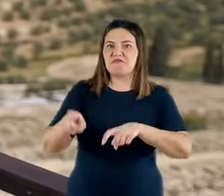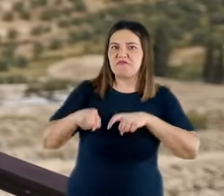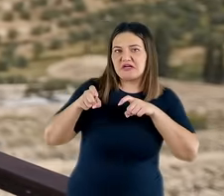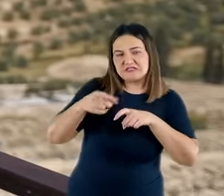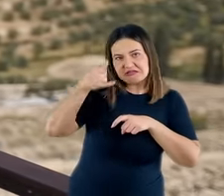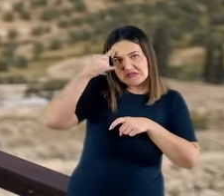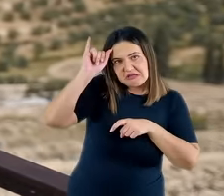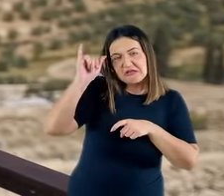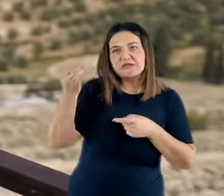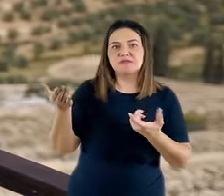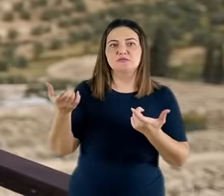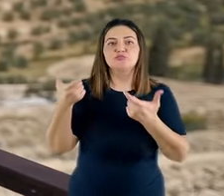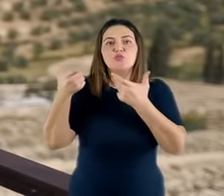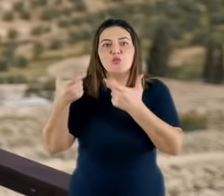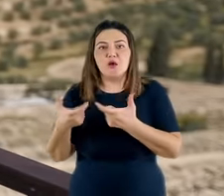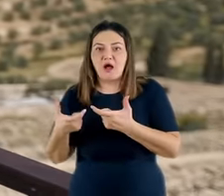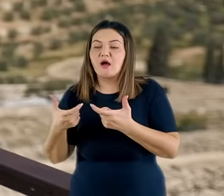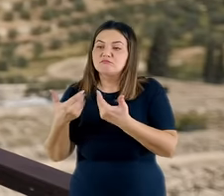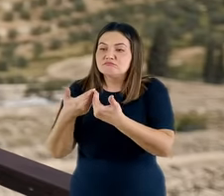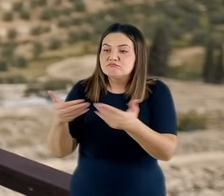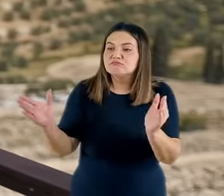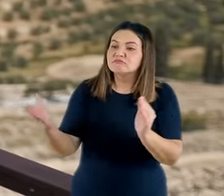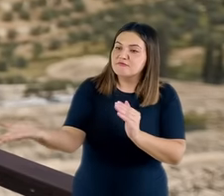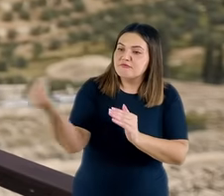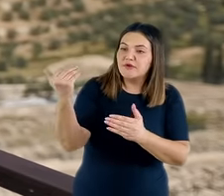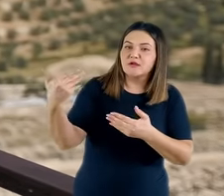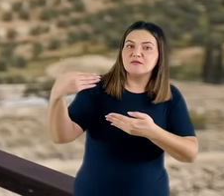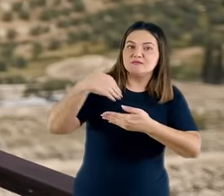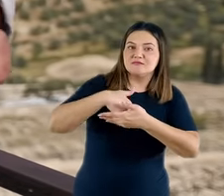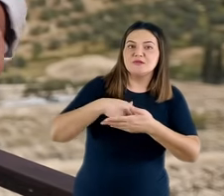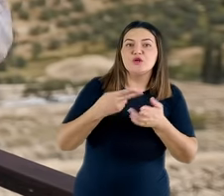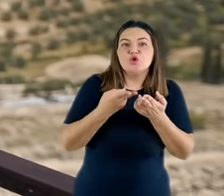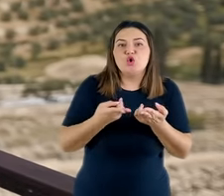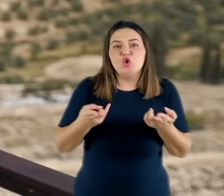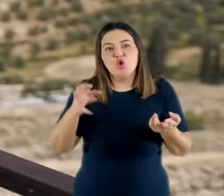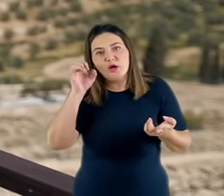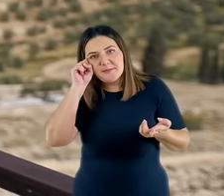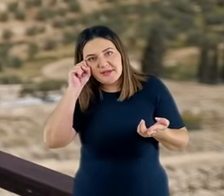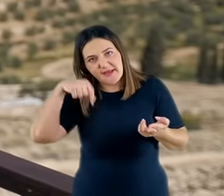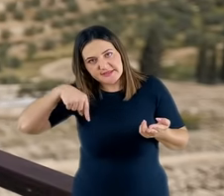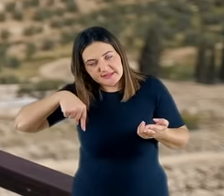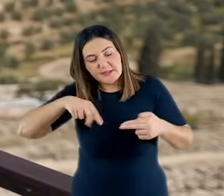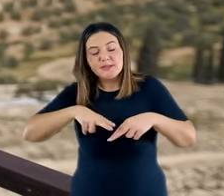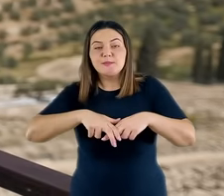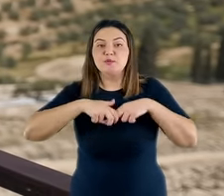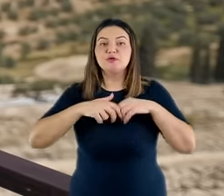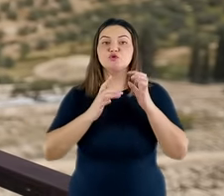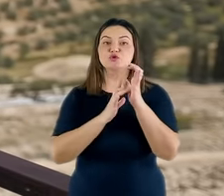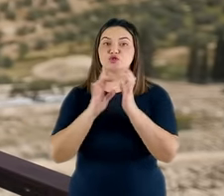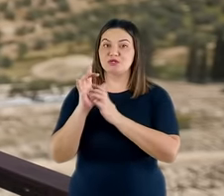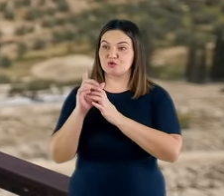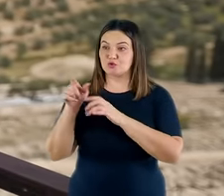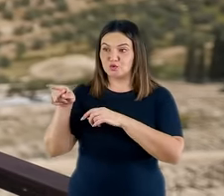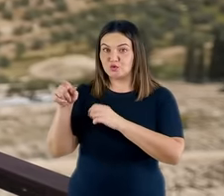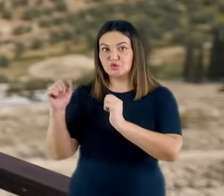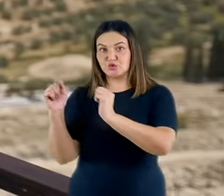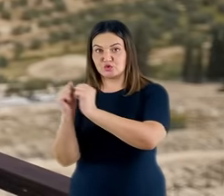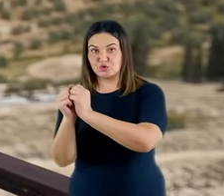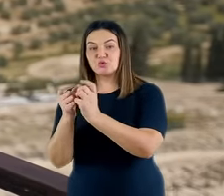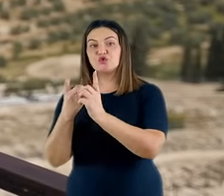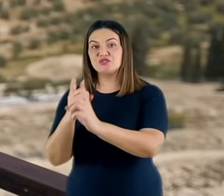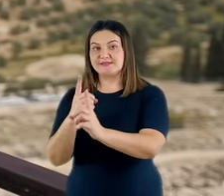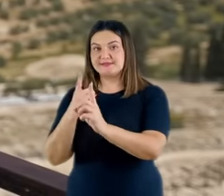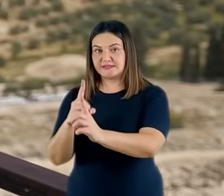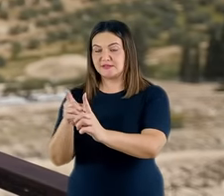uma fazenda, algum lugar, permitiam que os peregrinos dormissem aqui. Portanto, Jesus e os seus companheiros, os seus